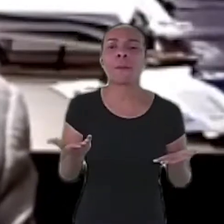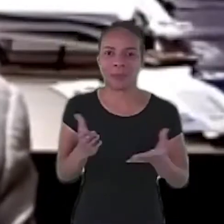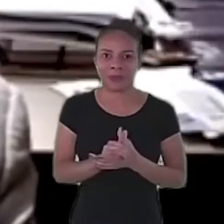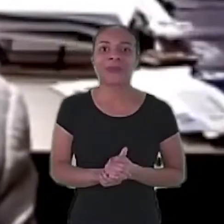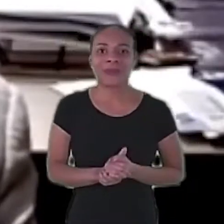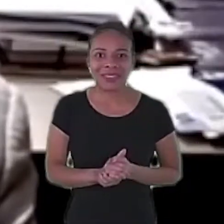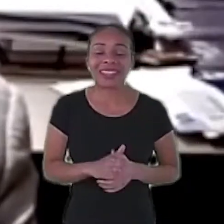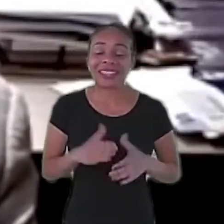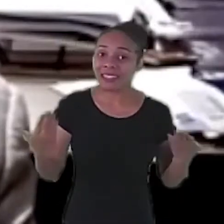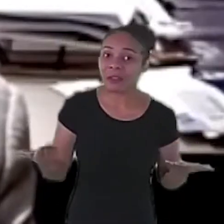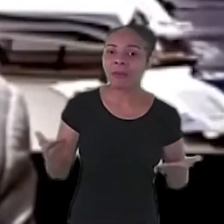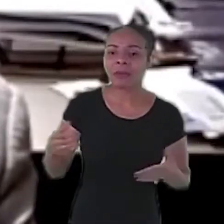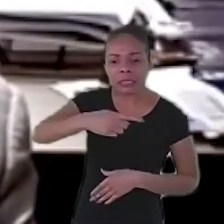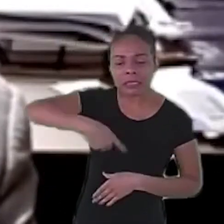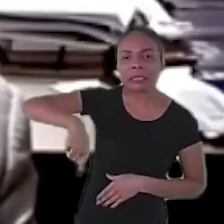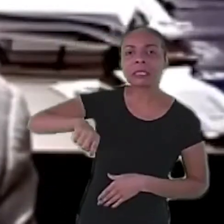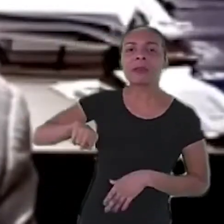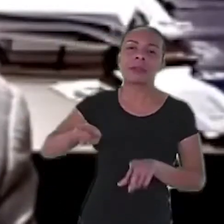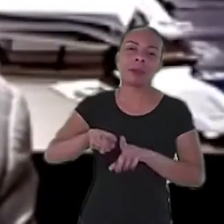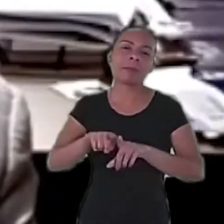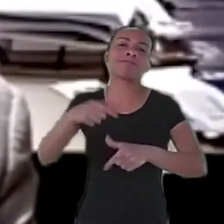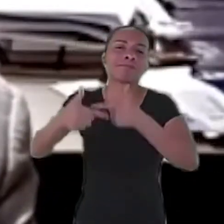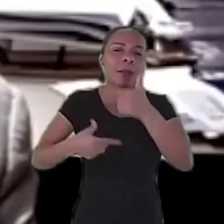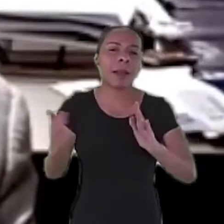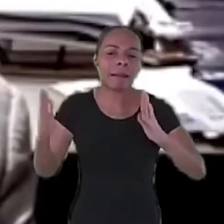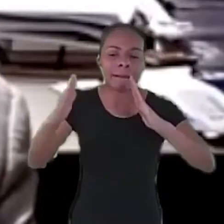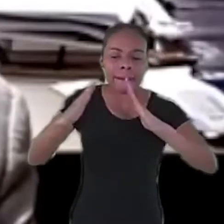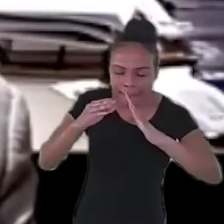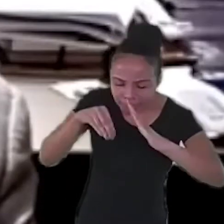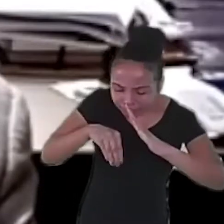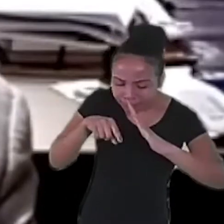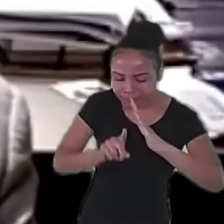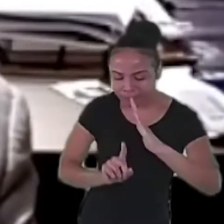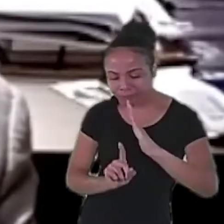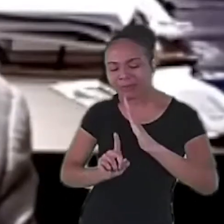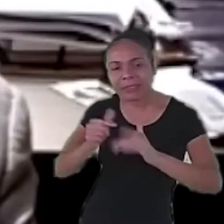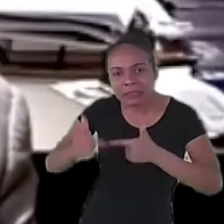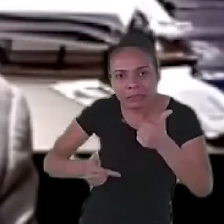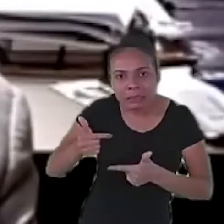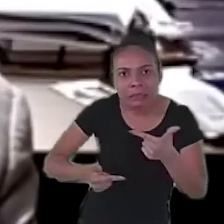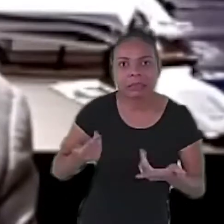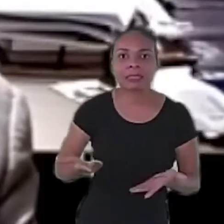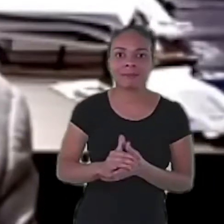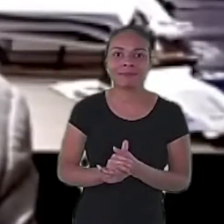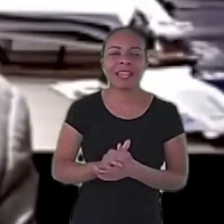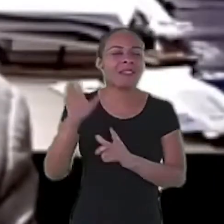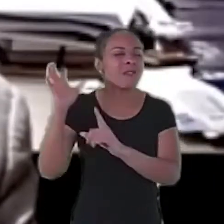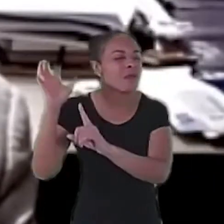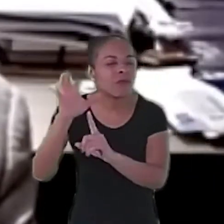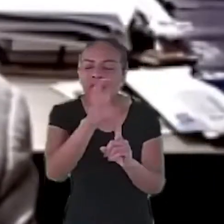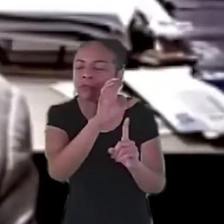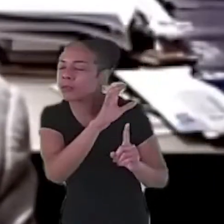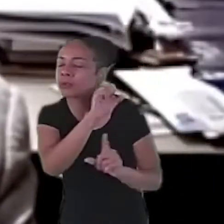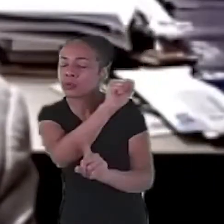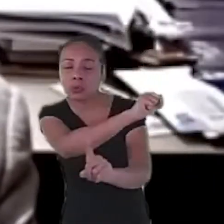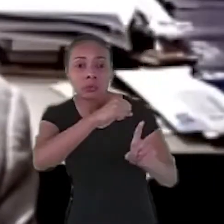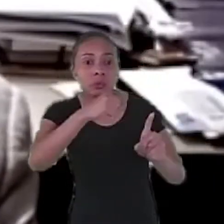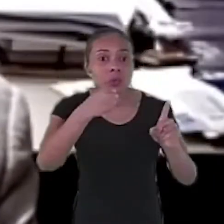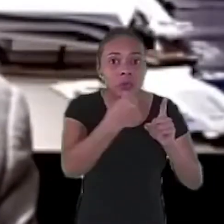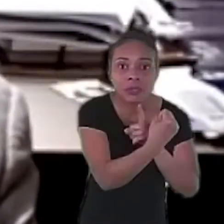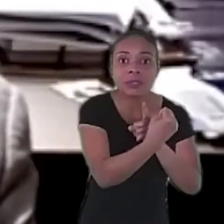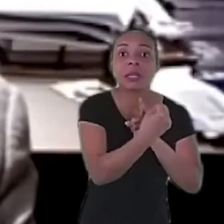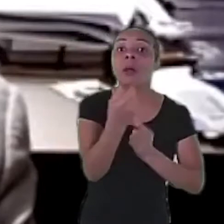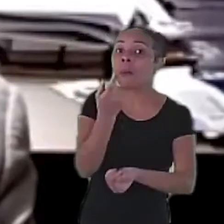ter implicações enormes do ponto de vista econômico, do ponto de vista social e do ponto de vista